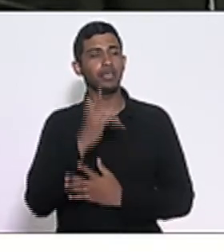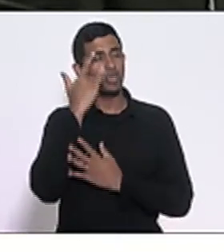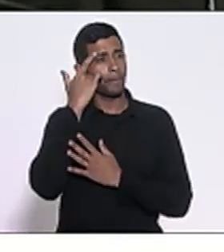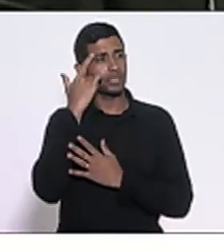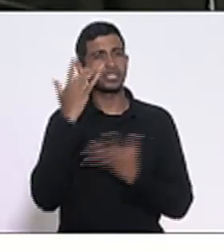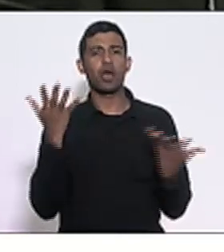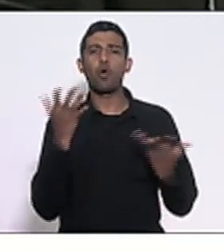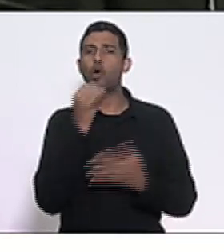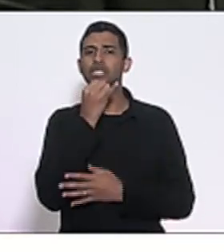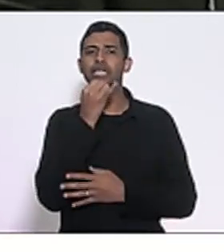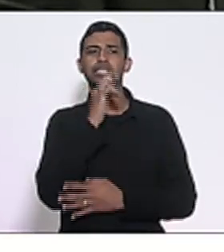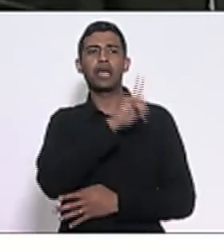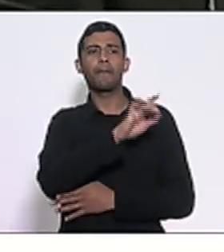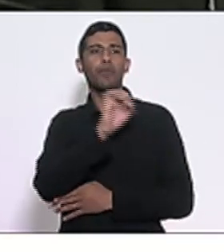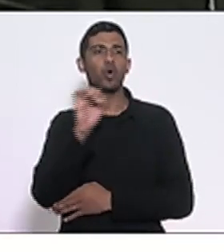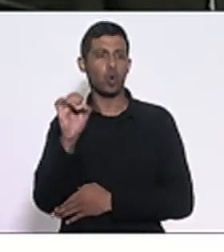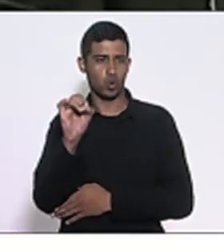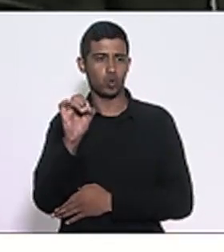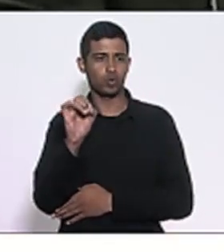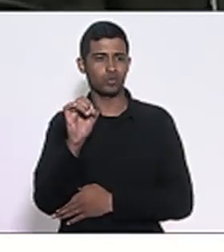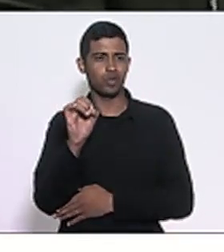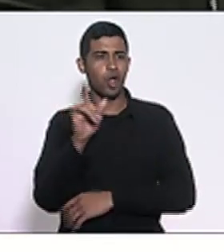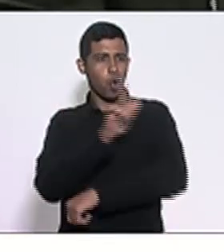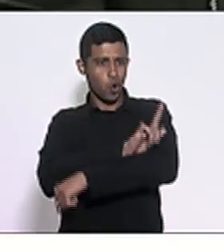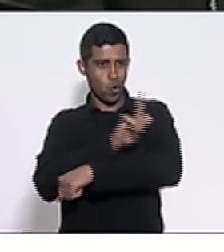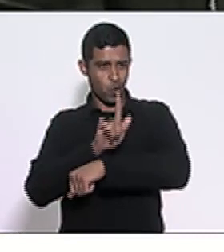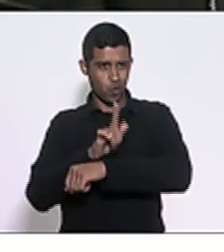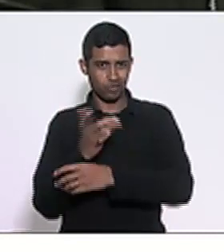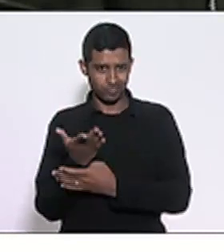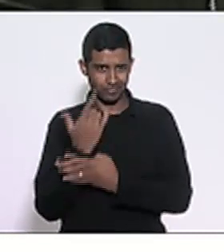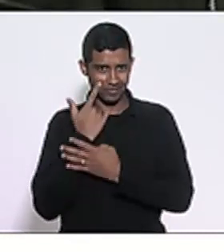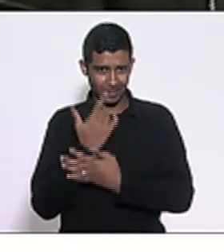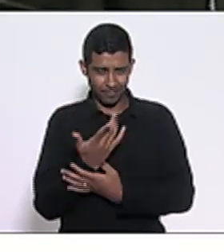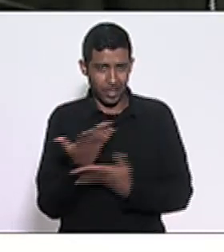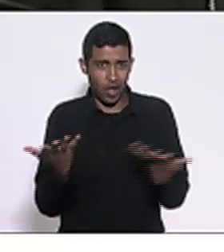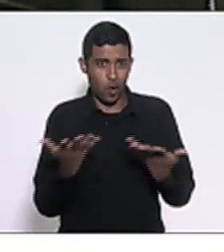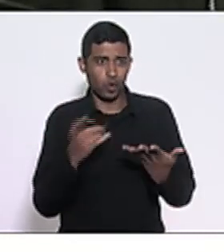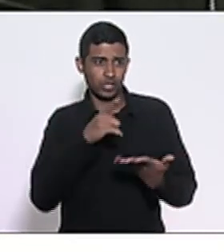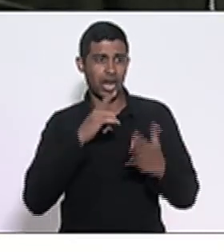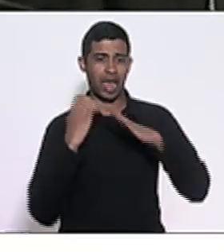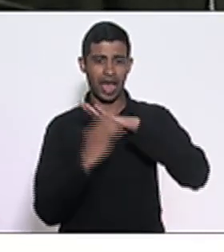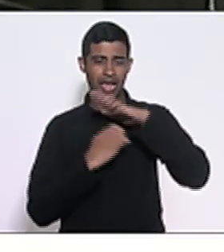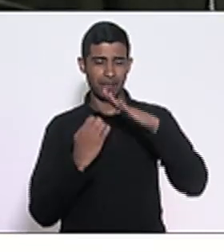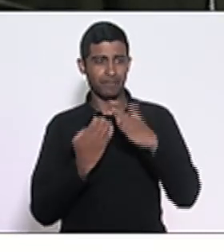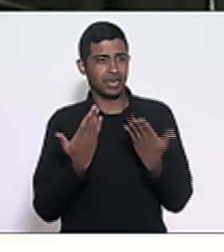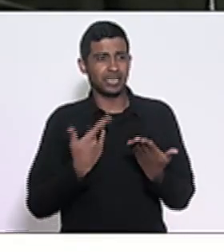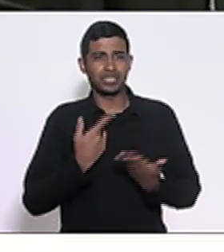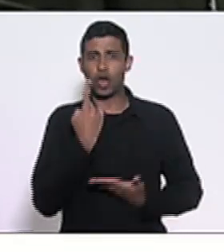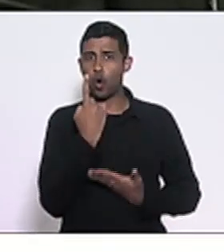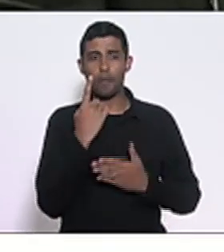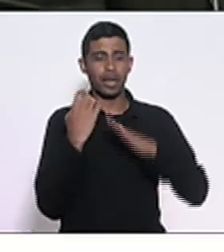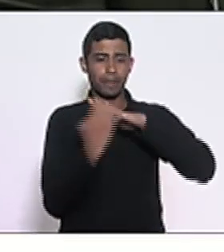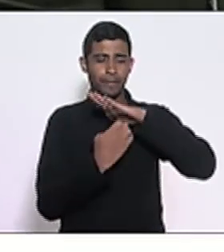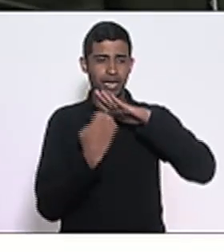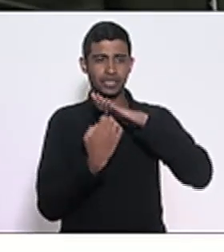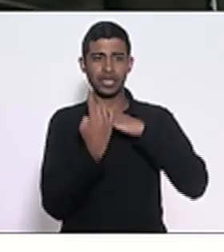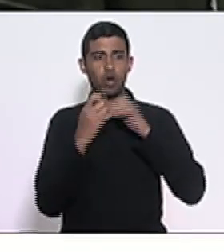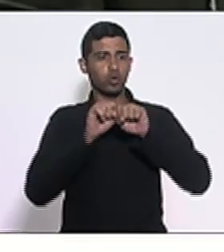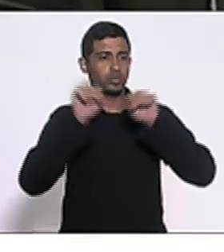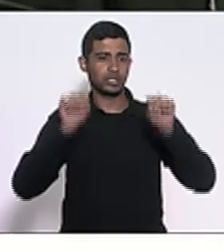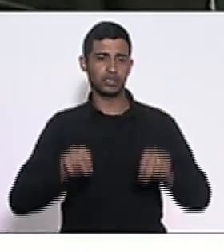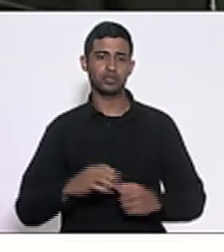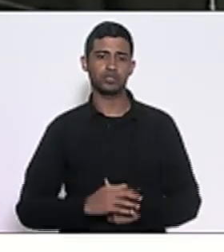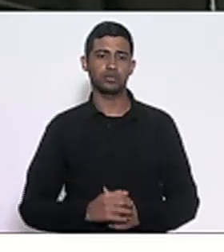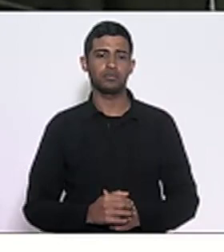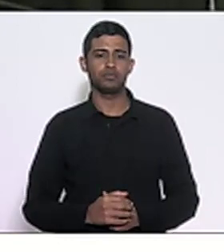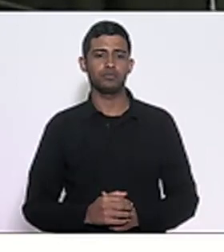hoje. Não tem quem não conheça o Google. É uma empresa, é um sistema. pulverizar